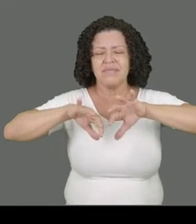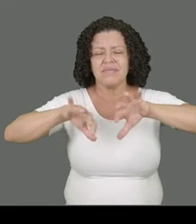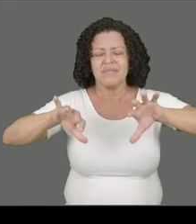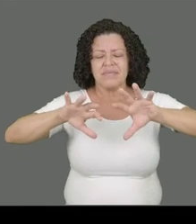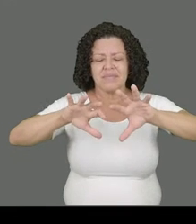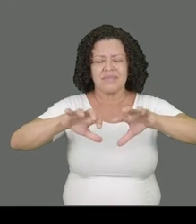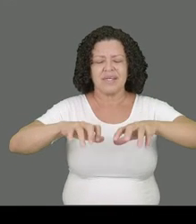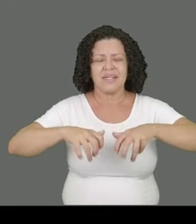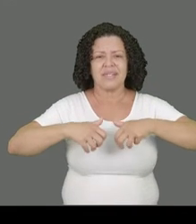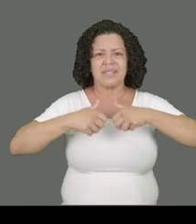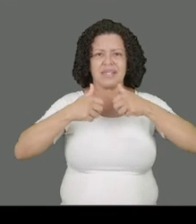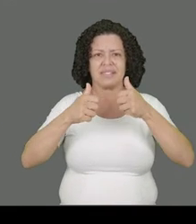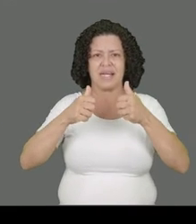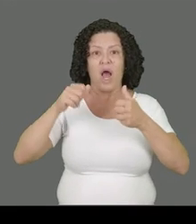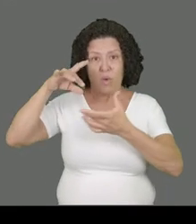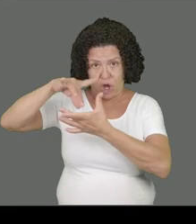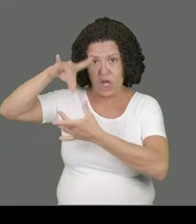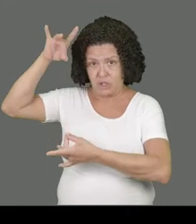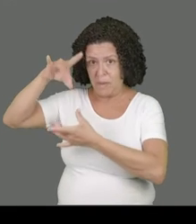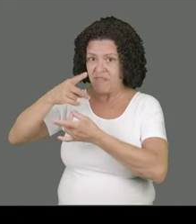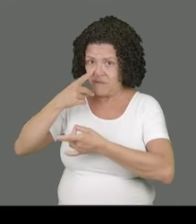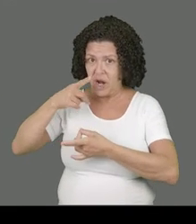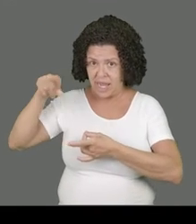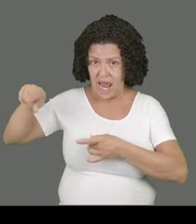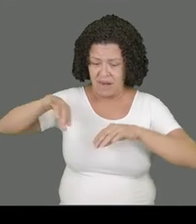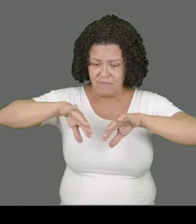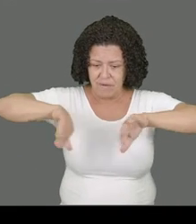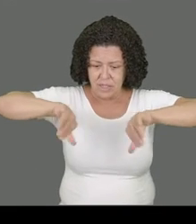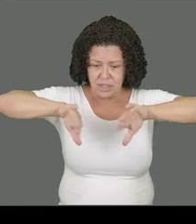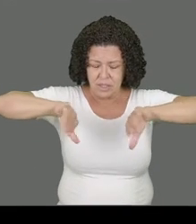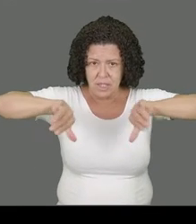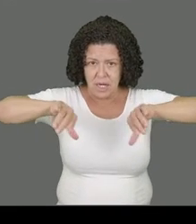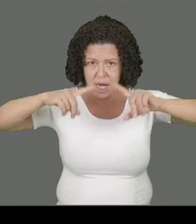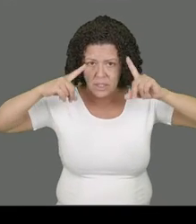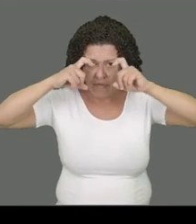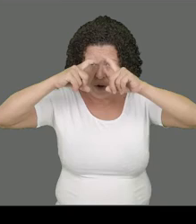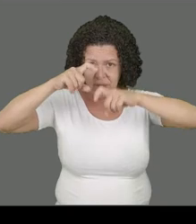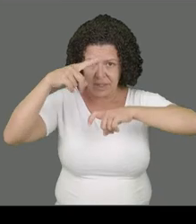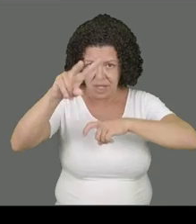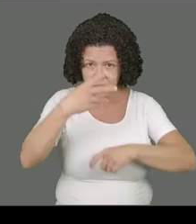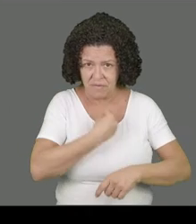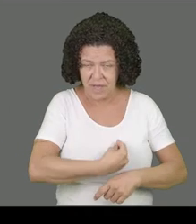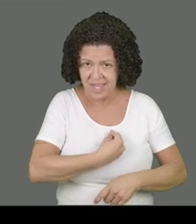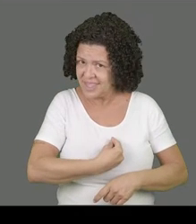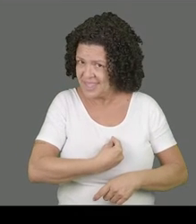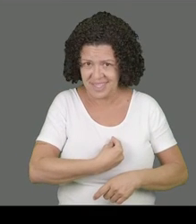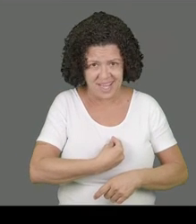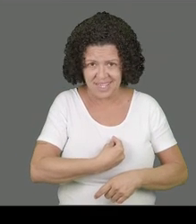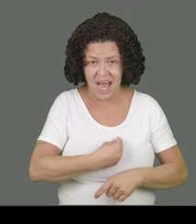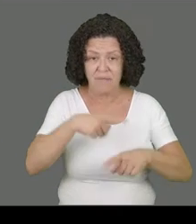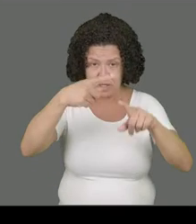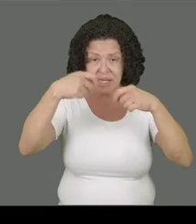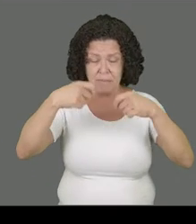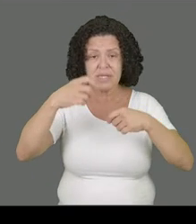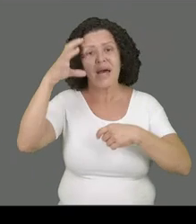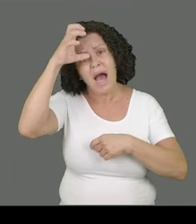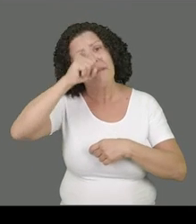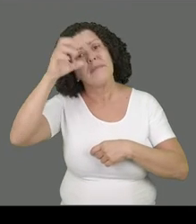mesmo. Eles não dizem que vão eles afastar as pedras do caminho sem que